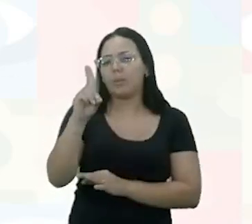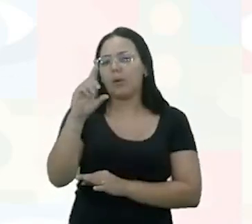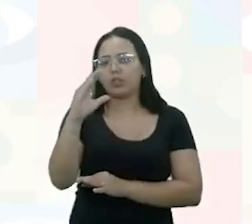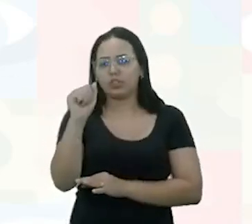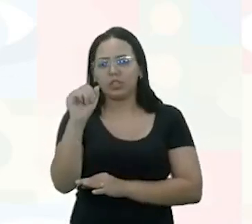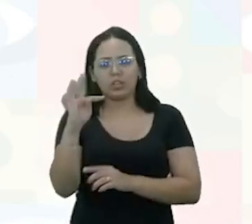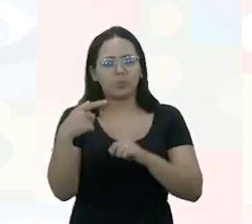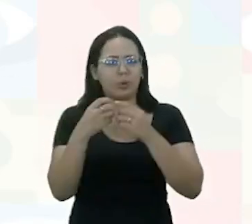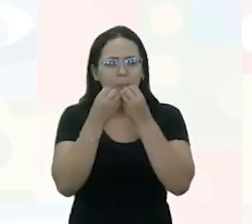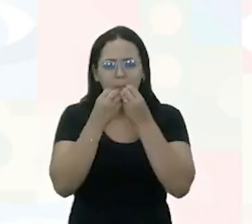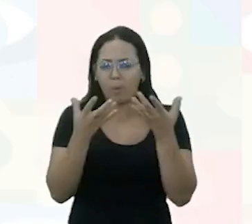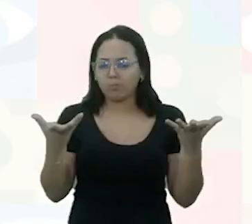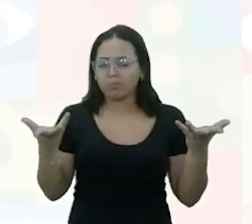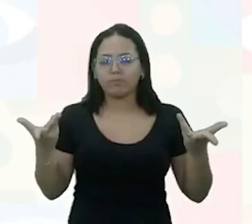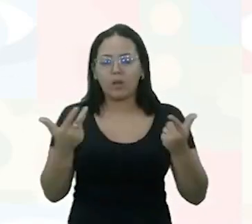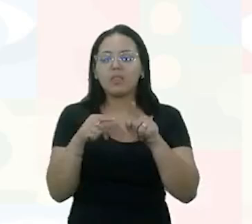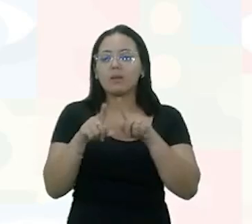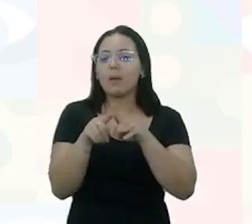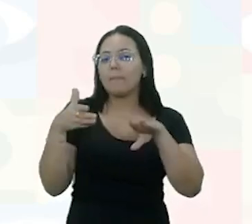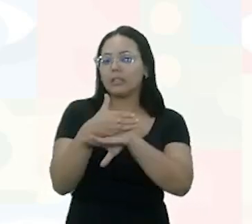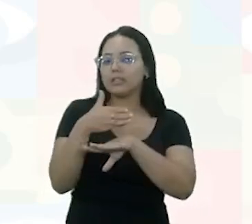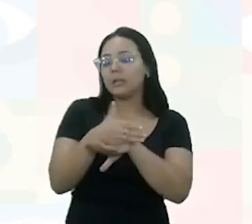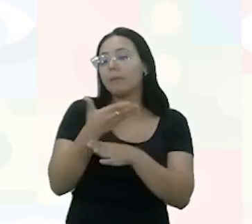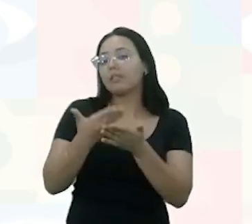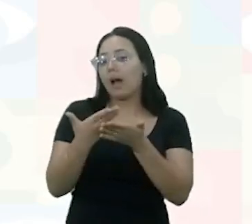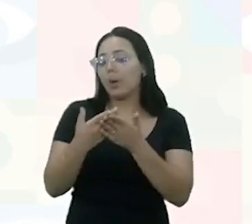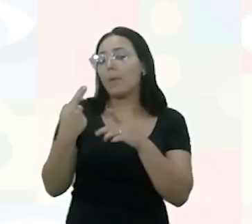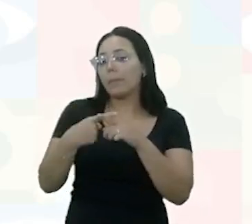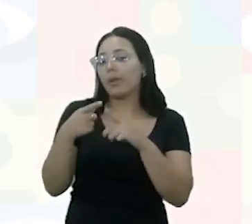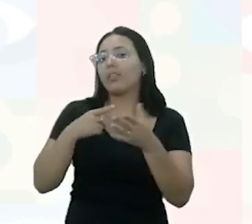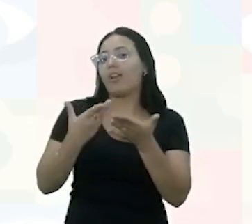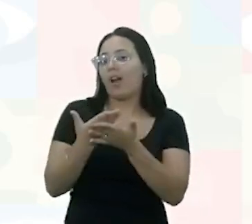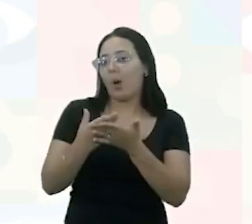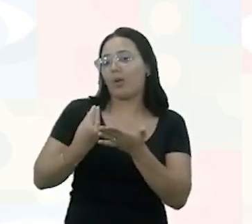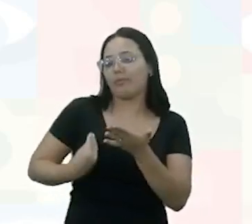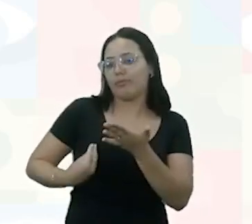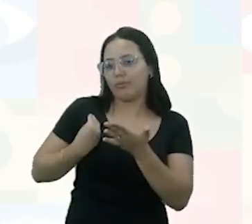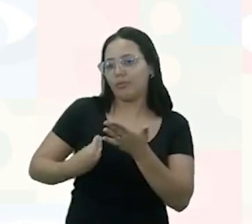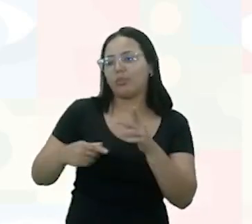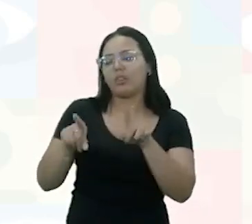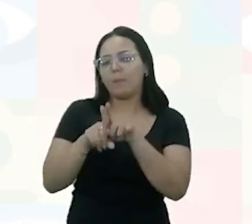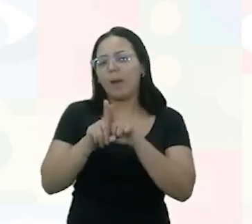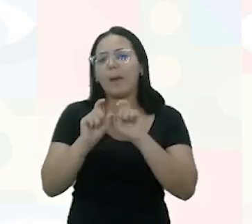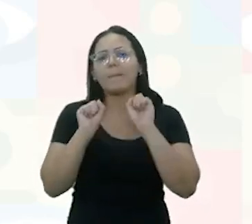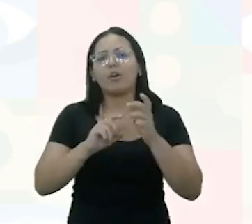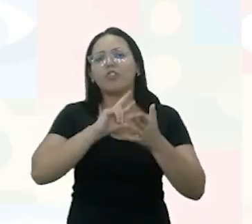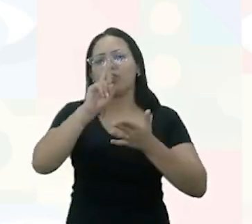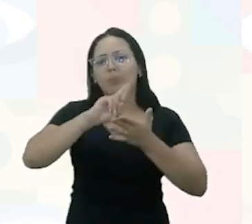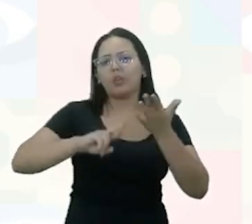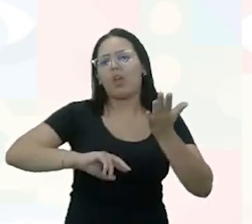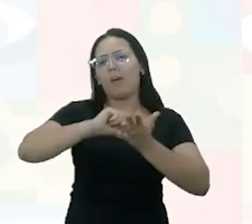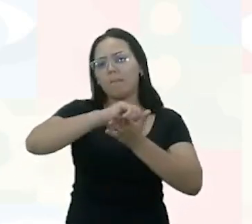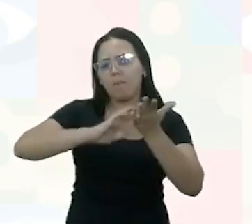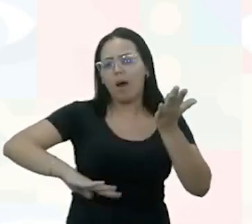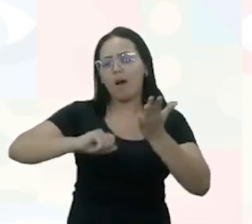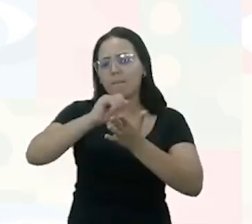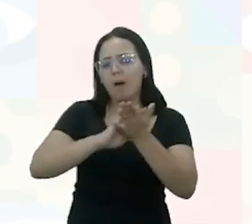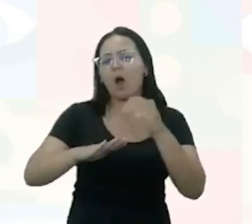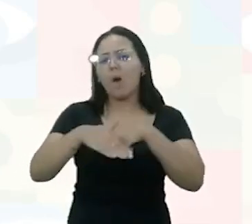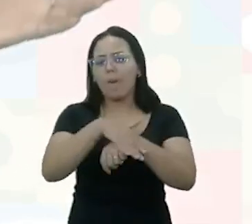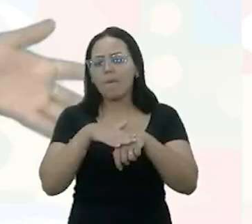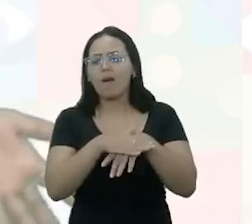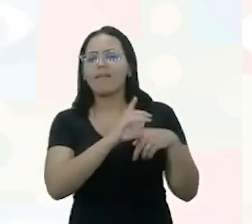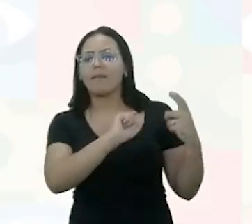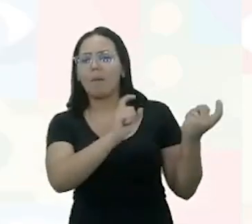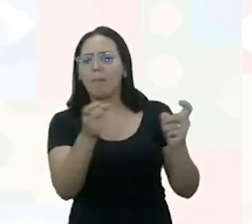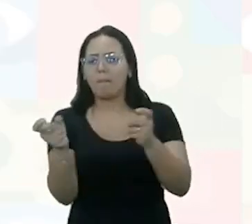bom. Participam da nossa aula, que a gente vai ter uma aula síncrona. Façam as atividades, conversem, tirem